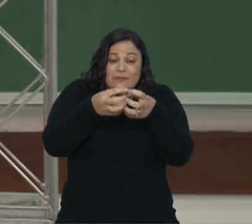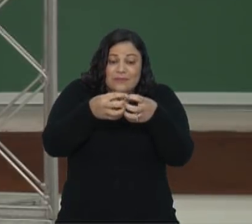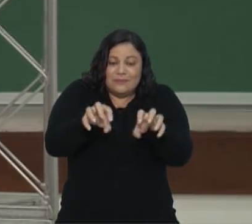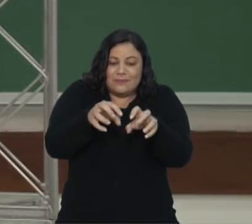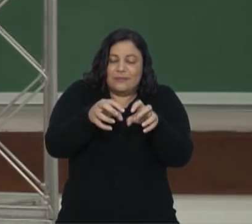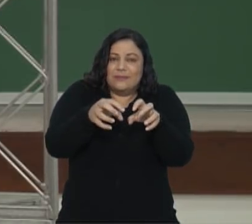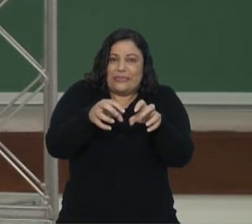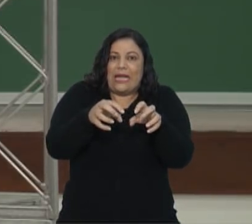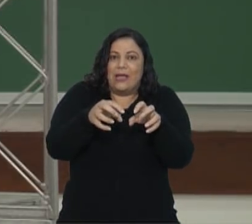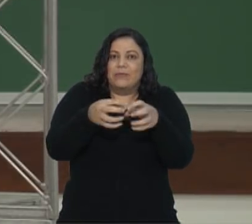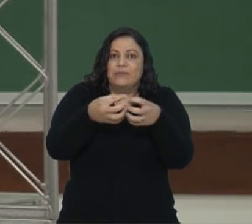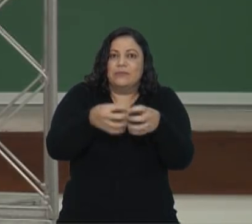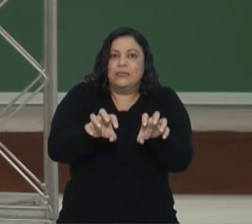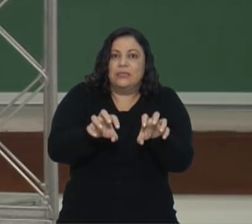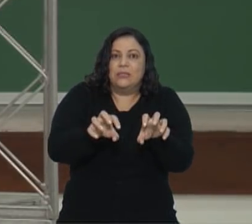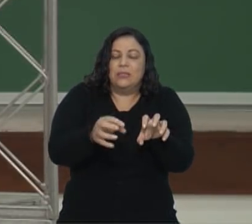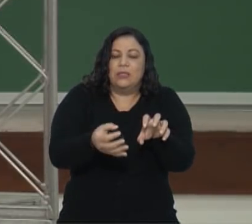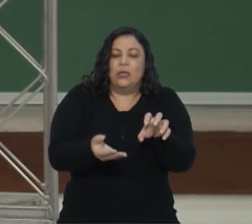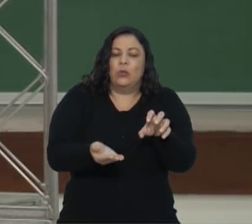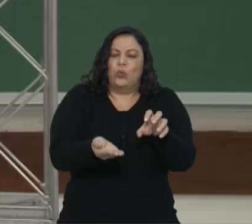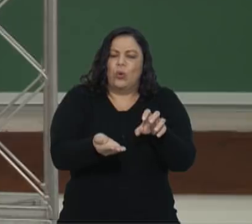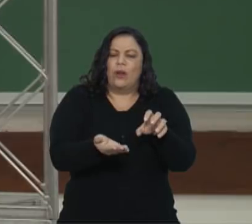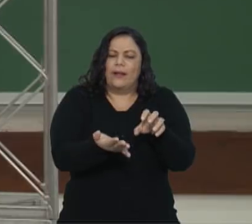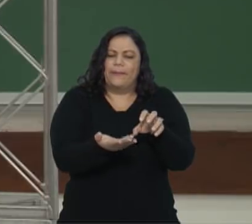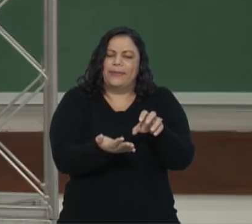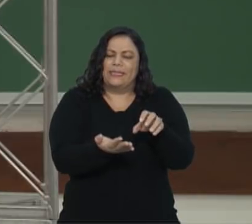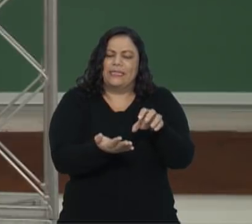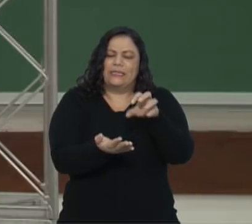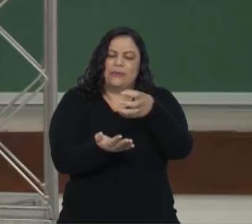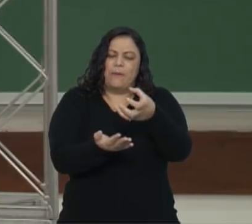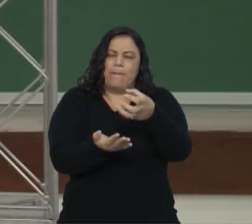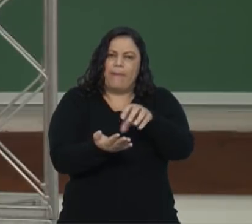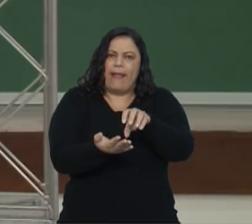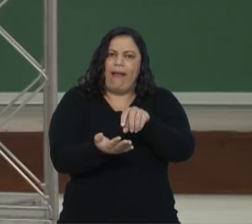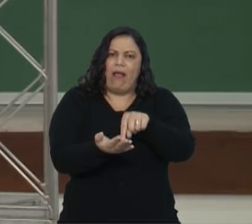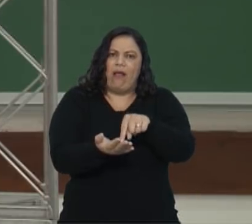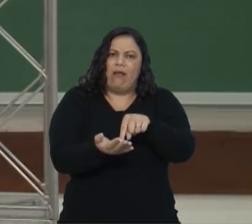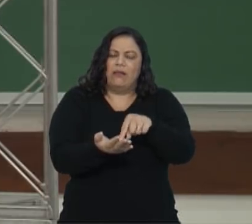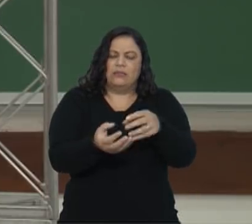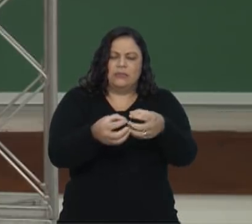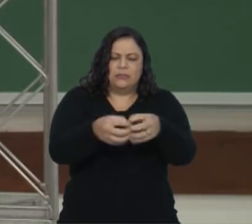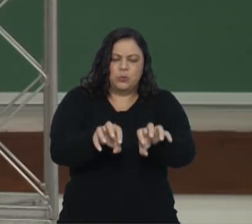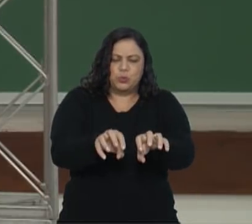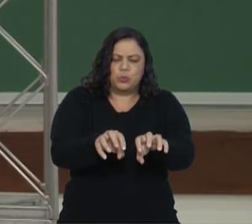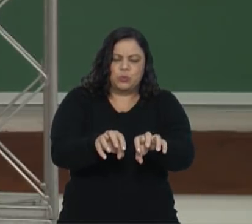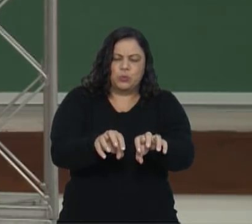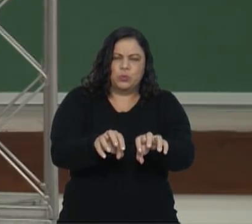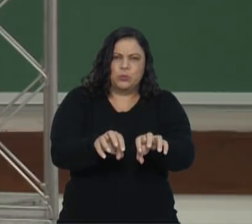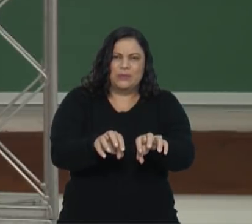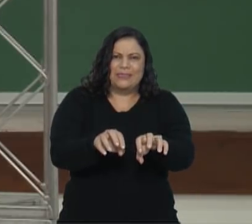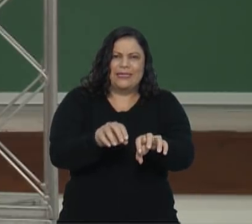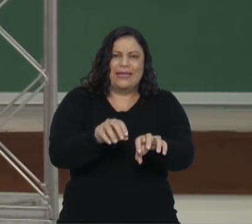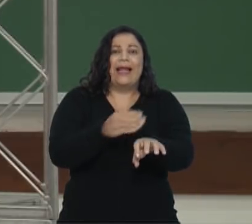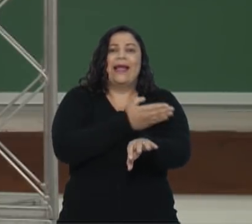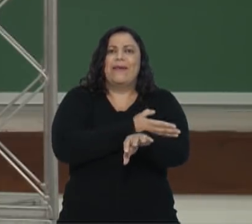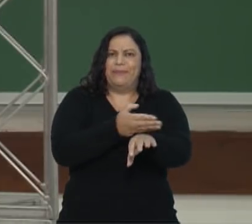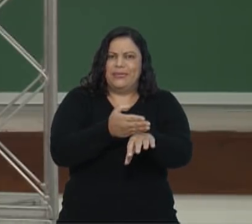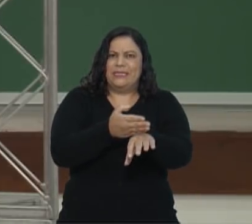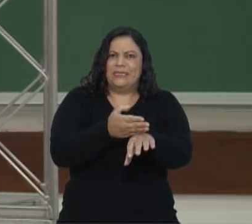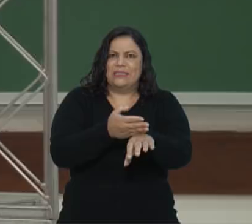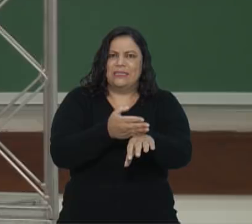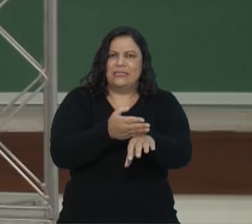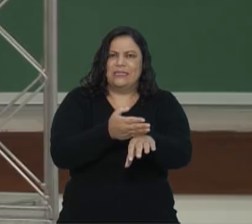ovo e coloca ali na frigideira, será que aquela clara tem essa coloração esbranquiçada? Ela não é